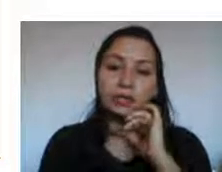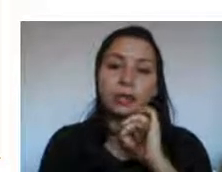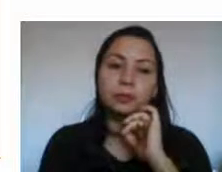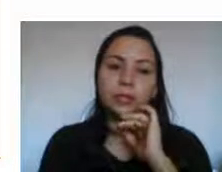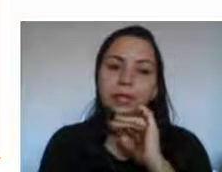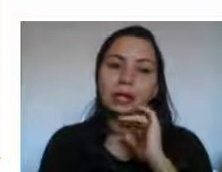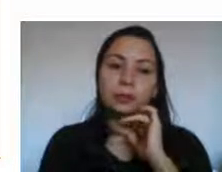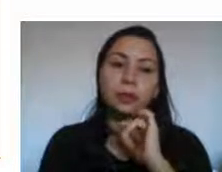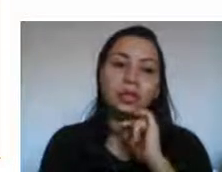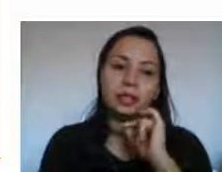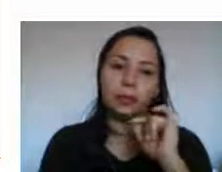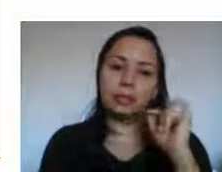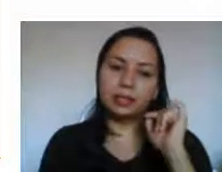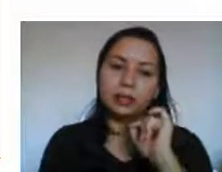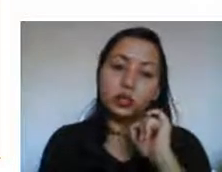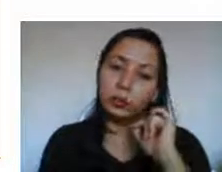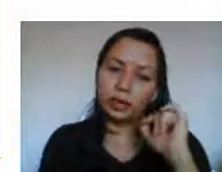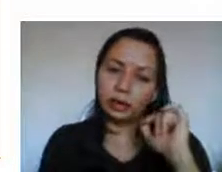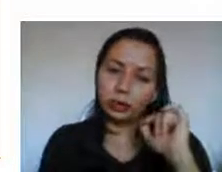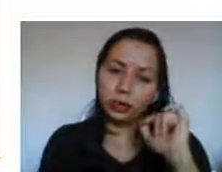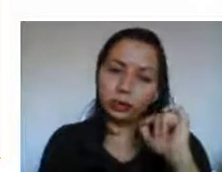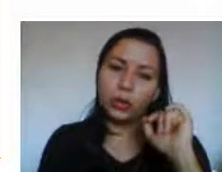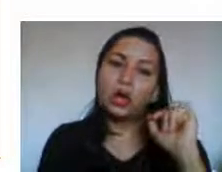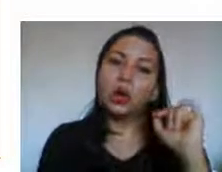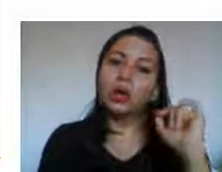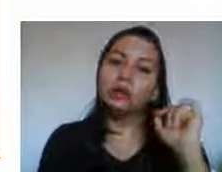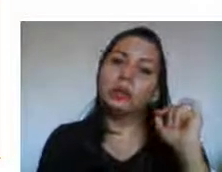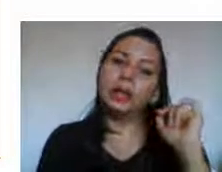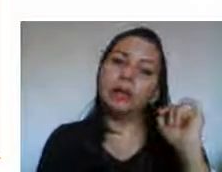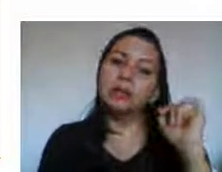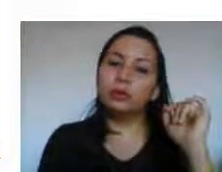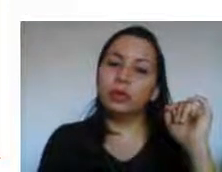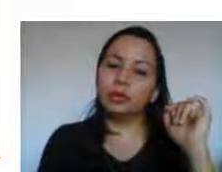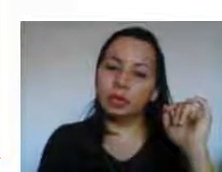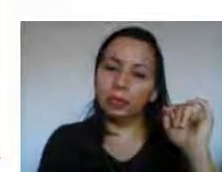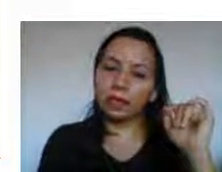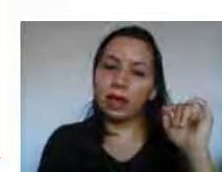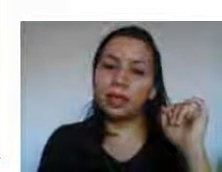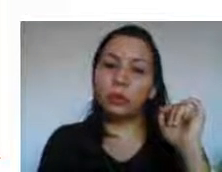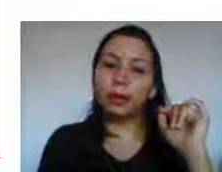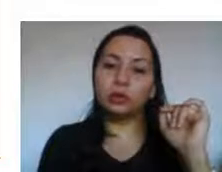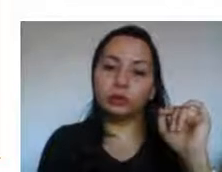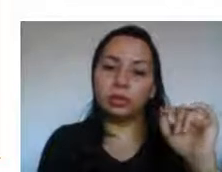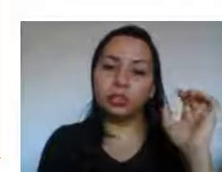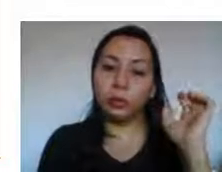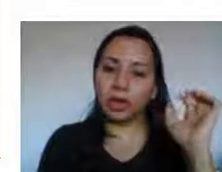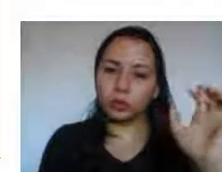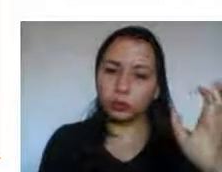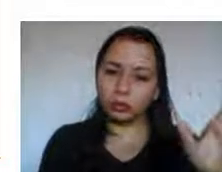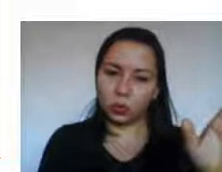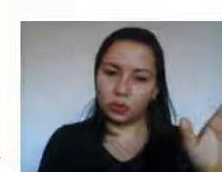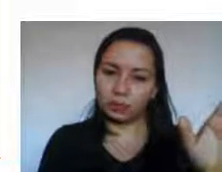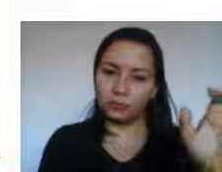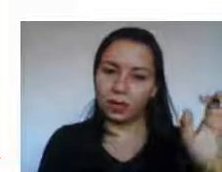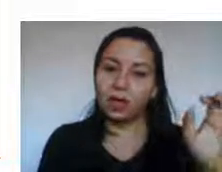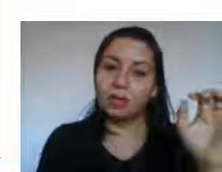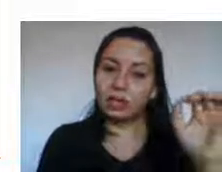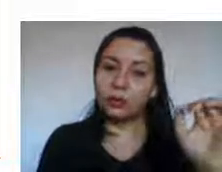as espécies pescadas podem desaparecer até 2048, colocando em perigo a segurança alimentar e o meio de vida de milhares de